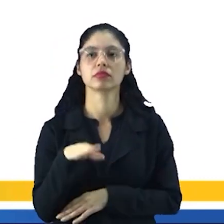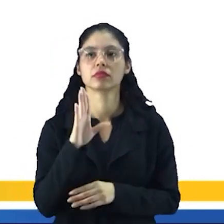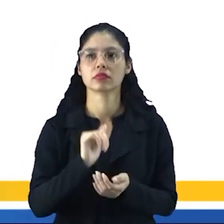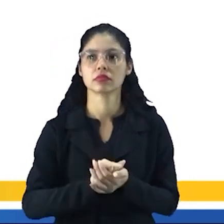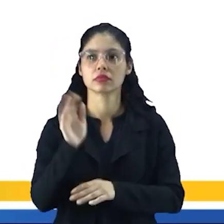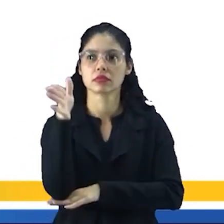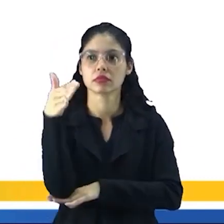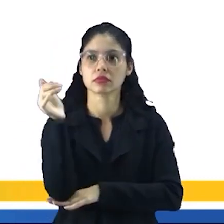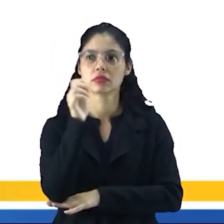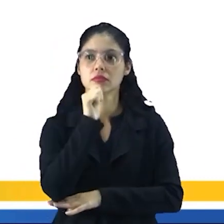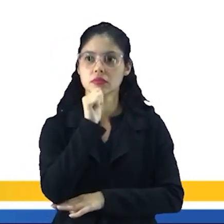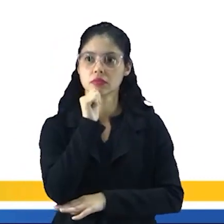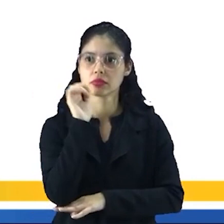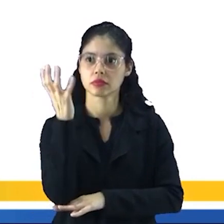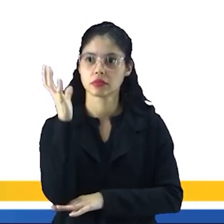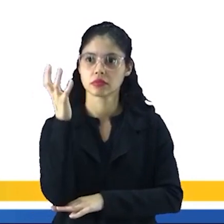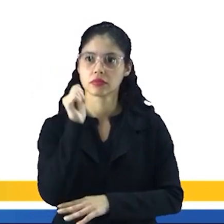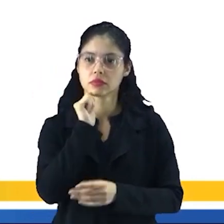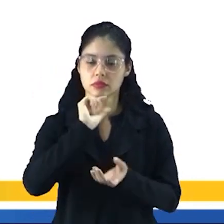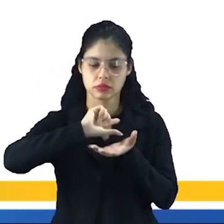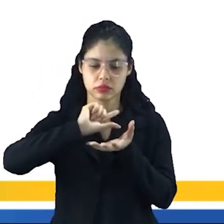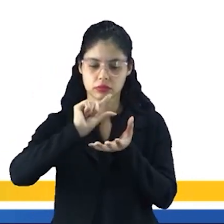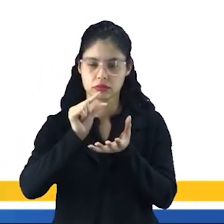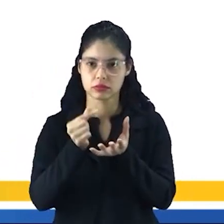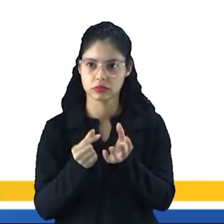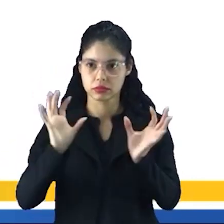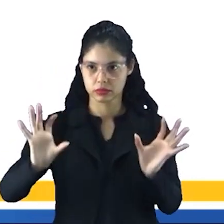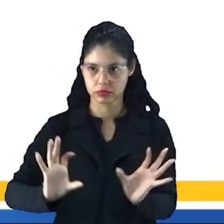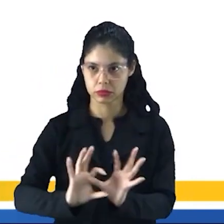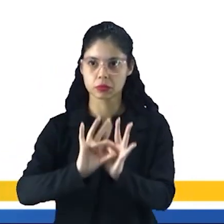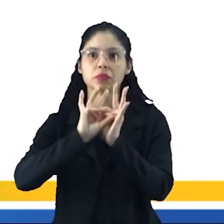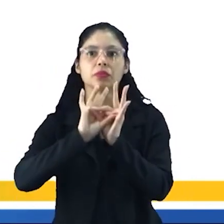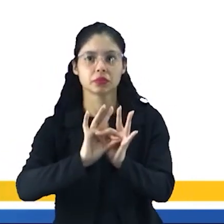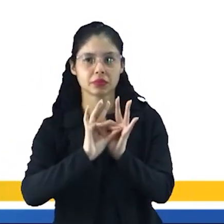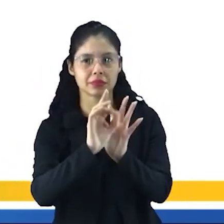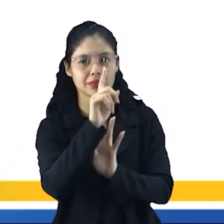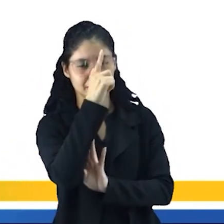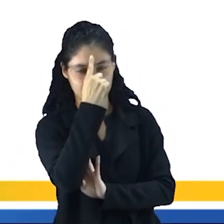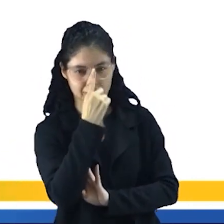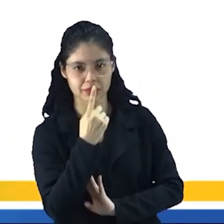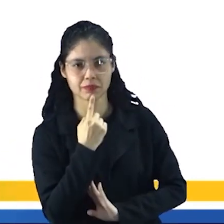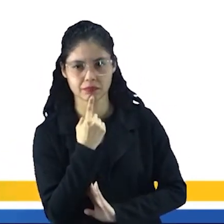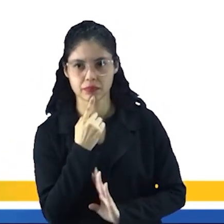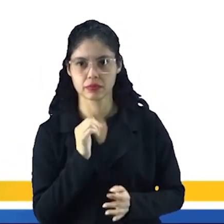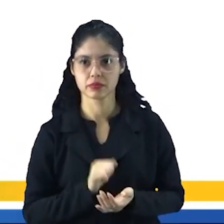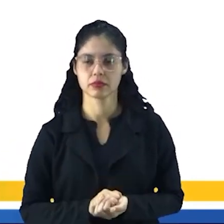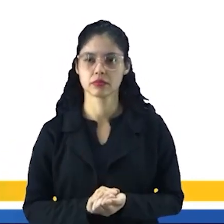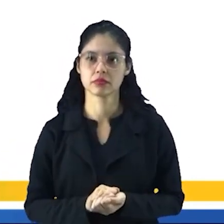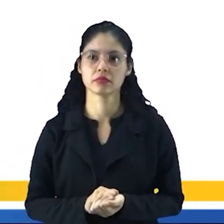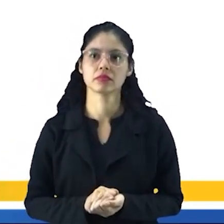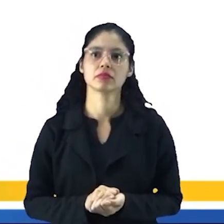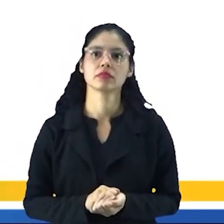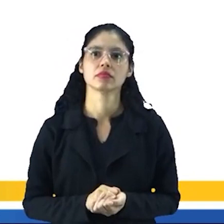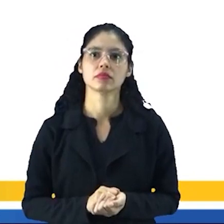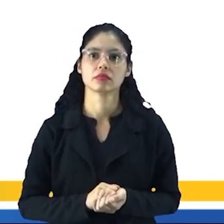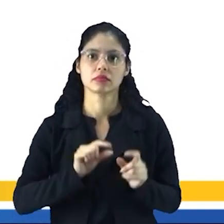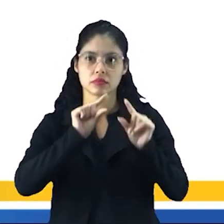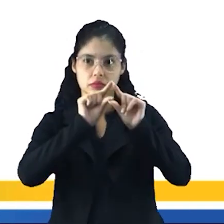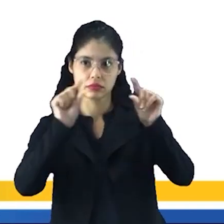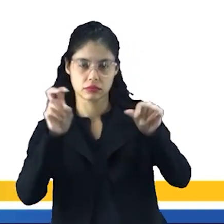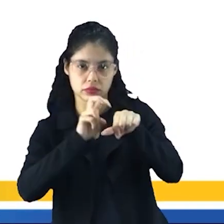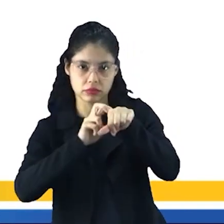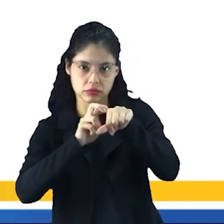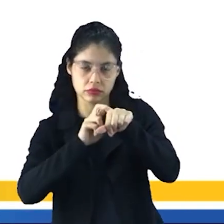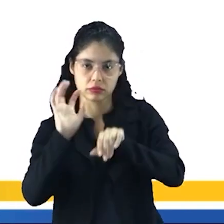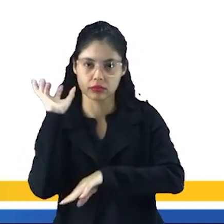bananeira em diagonal semicurvada que se entrelaça na figura da negra. Então, essa linha na diagonal